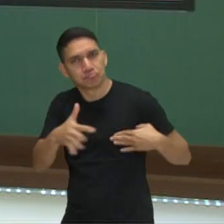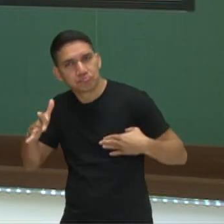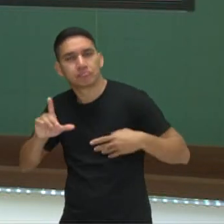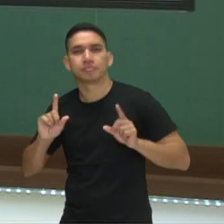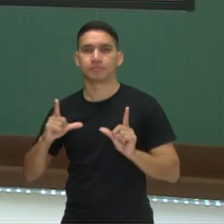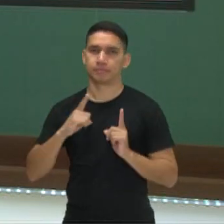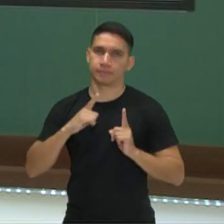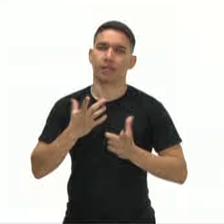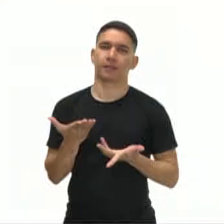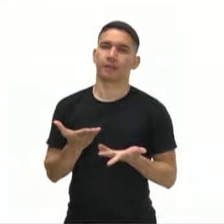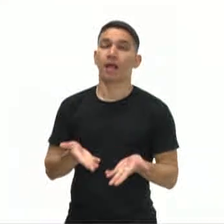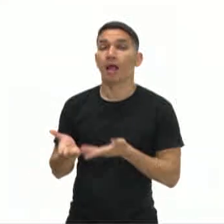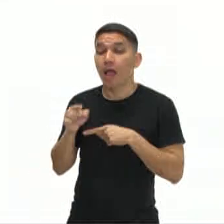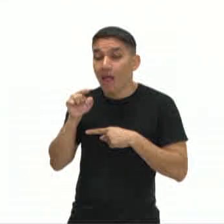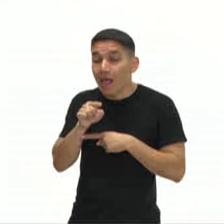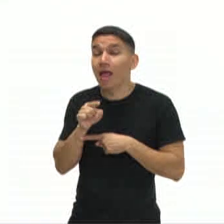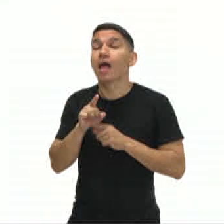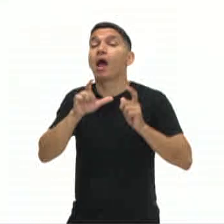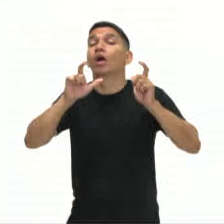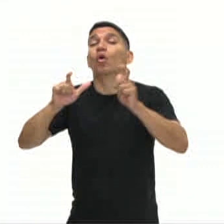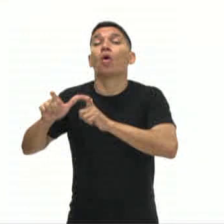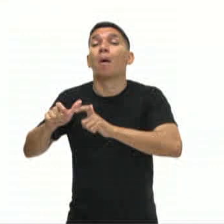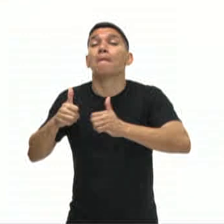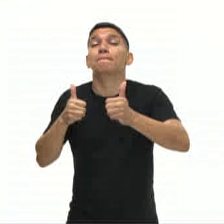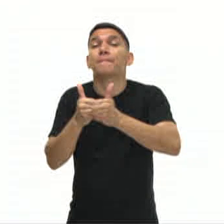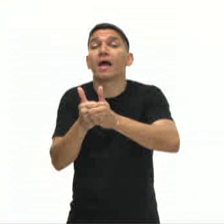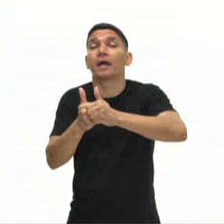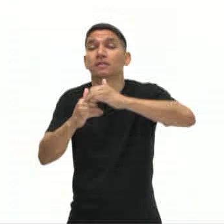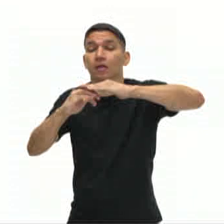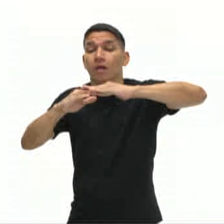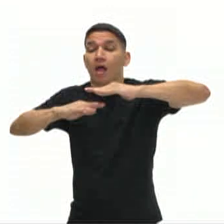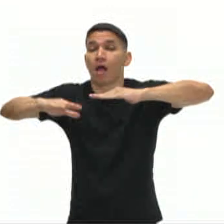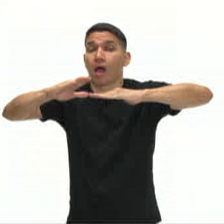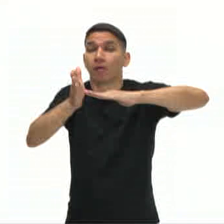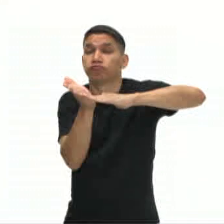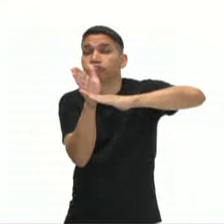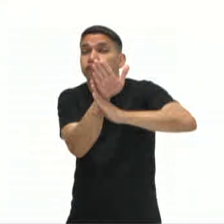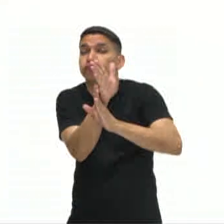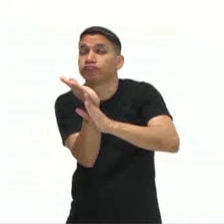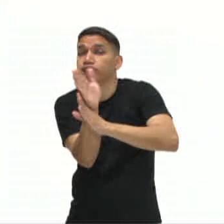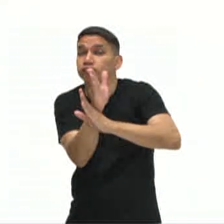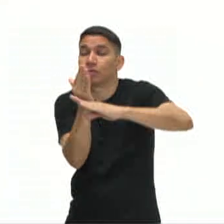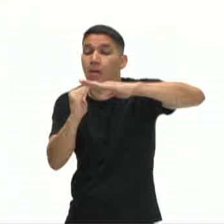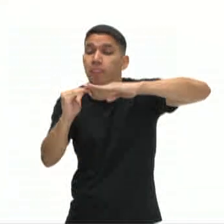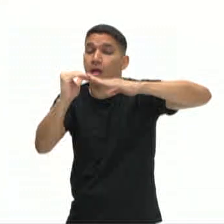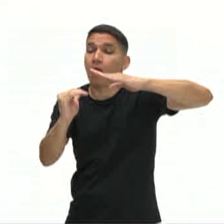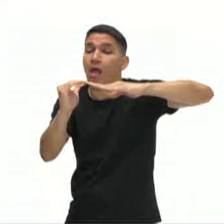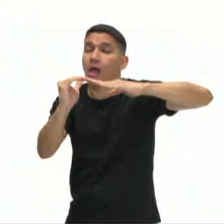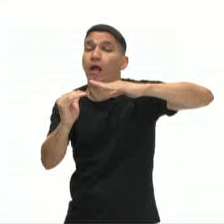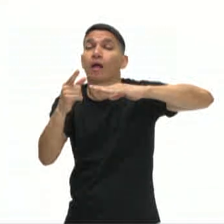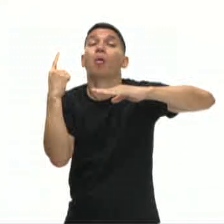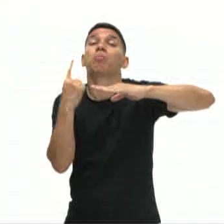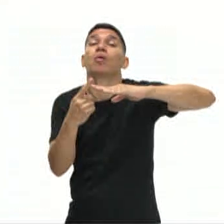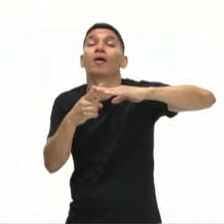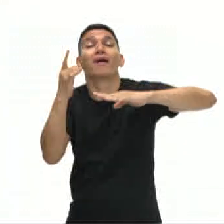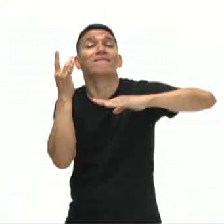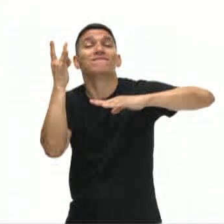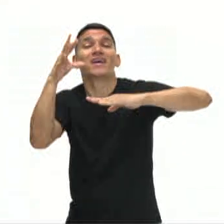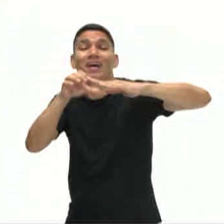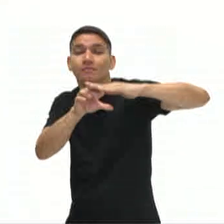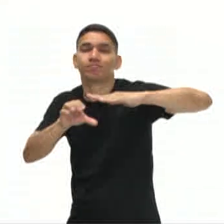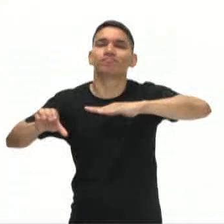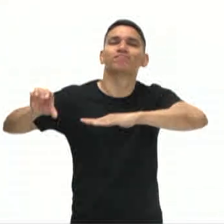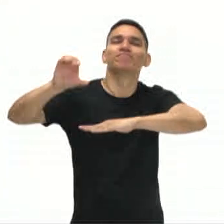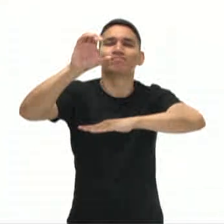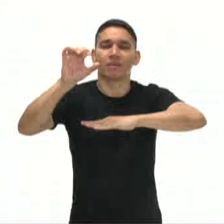diante. Elas estão então instaladas predominantemente na área de fronteira entre os Estados Unidos e o México para facilitar a